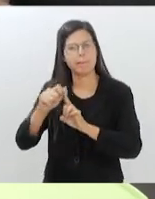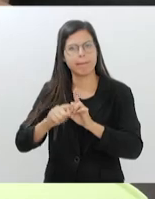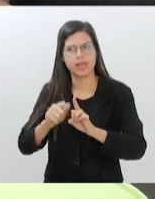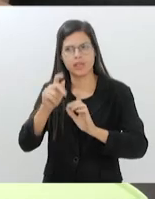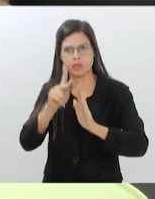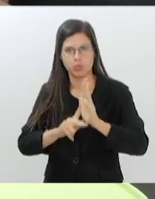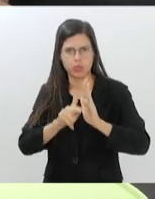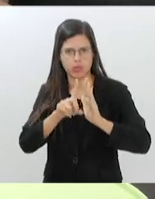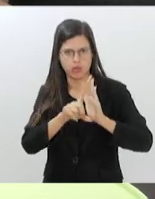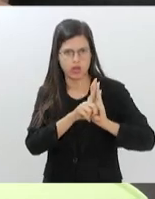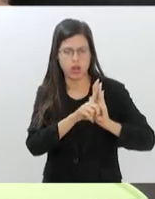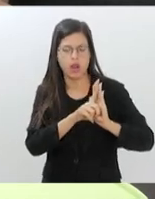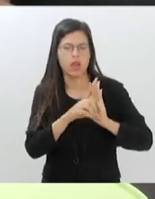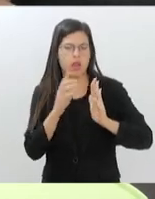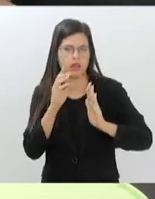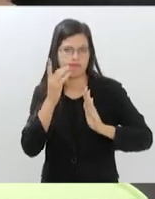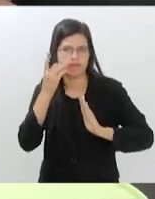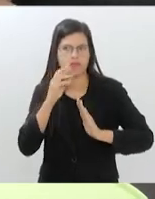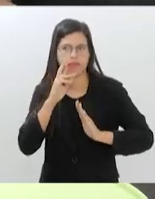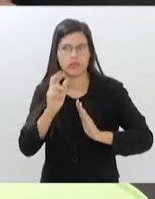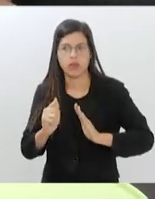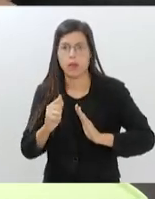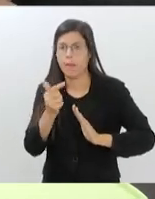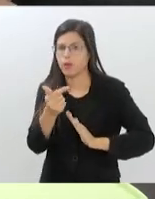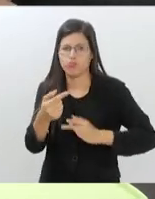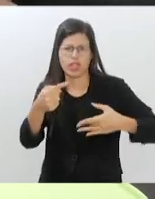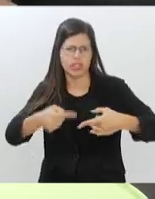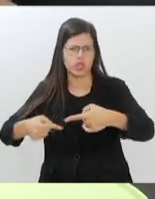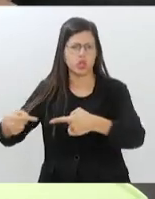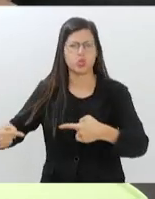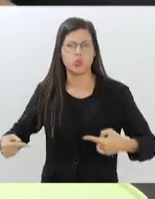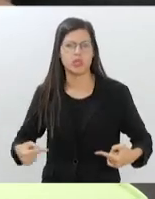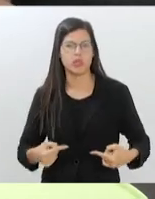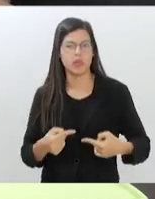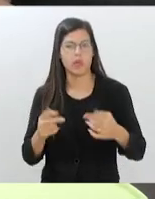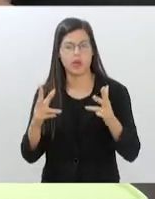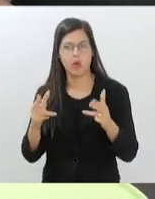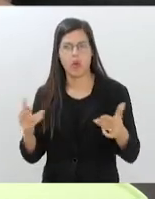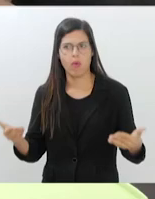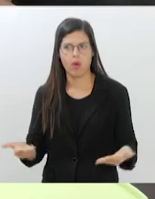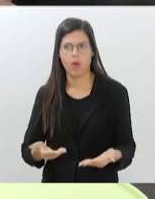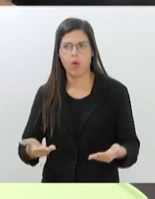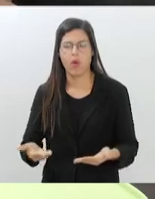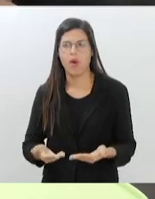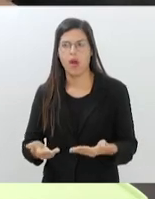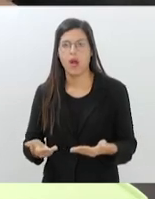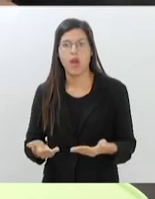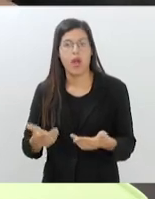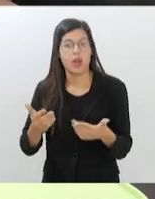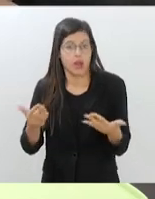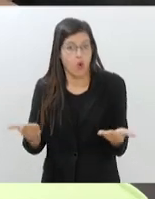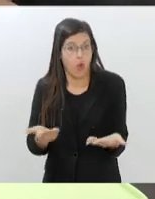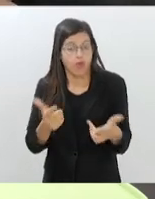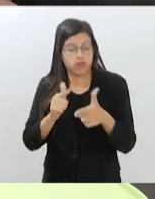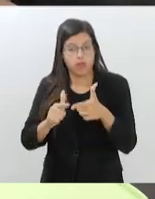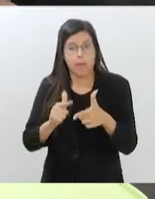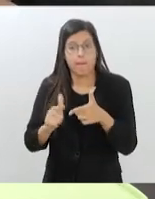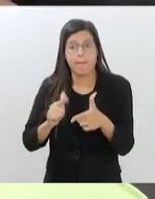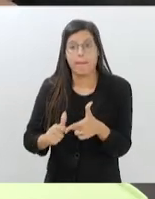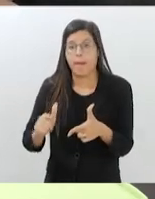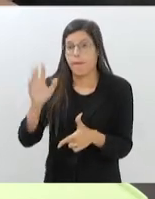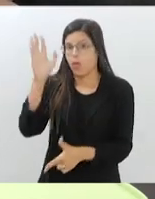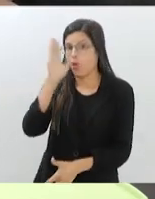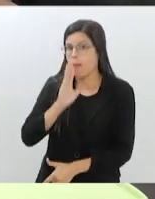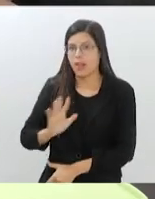deputada Amorin mas não tinha seguramente a discussão que tá tendo agora e virou um problema Nacional um